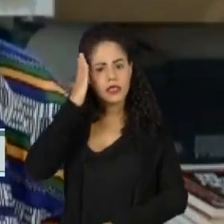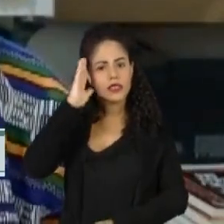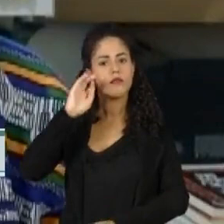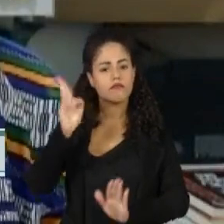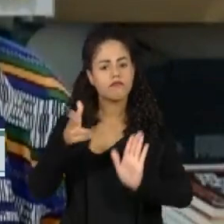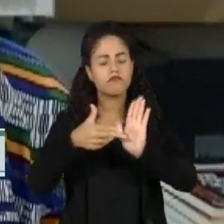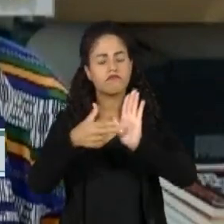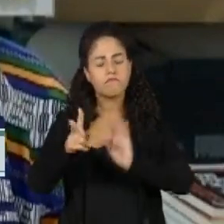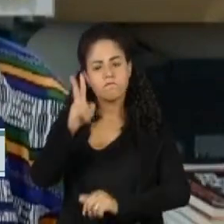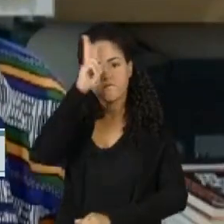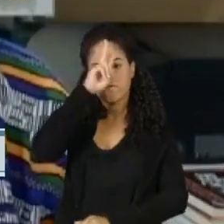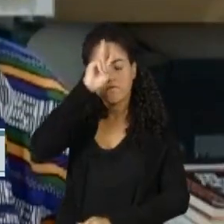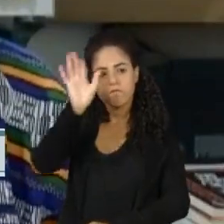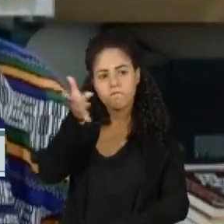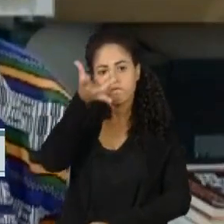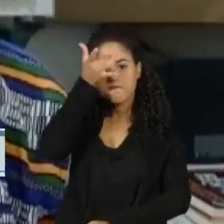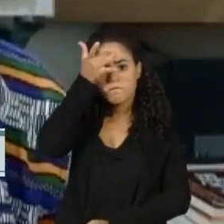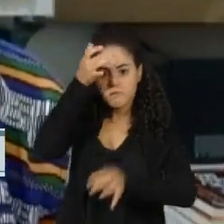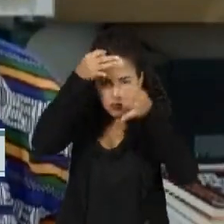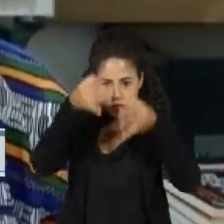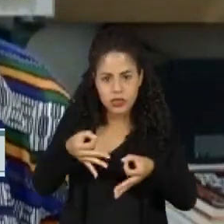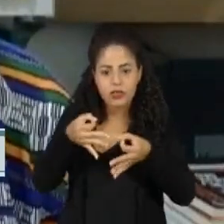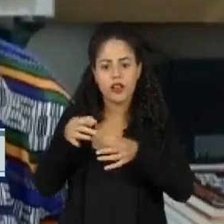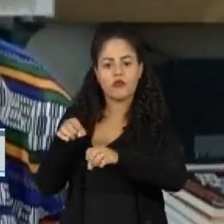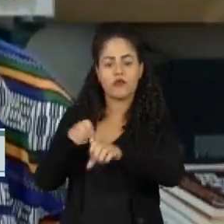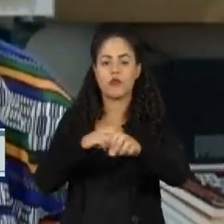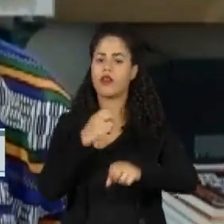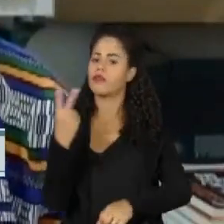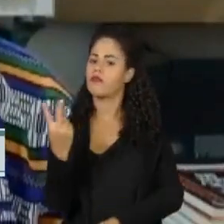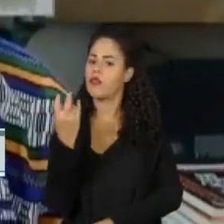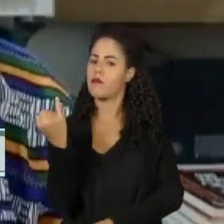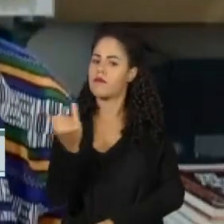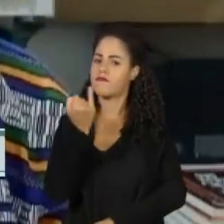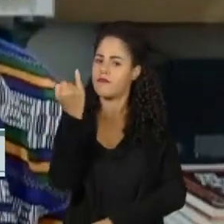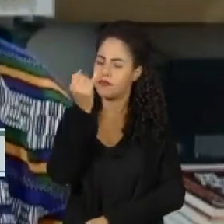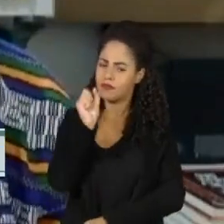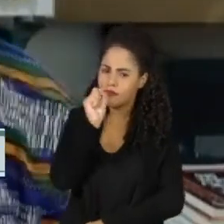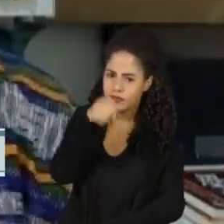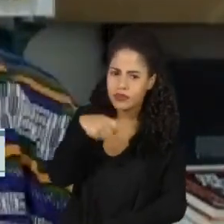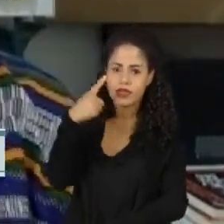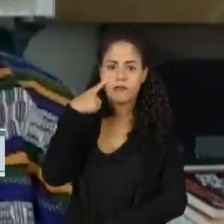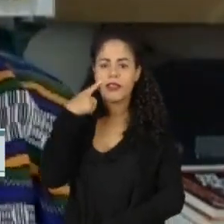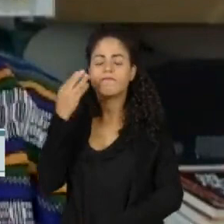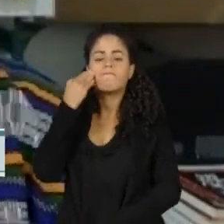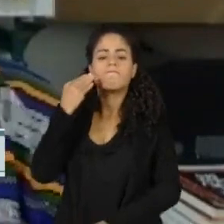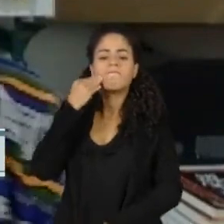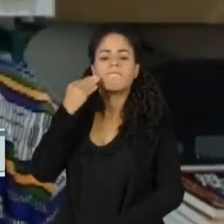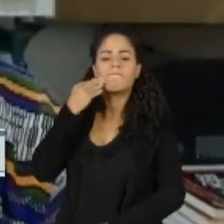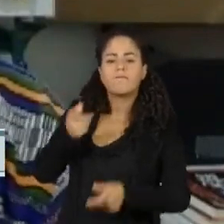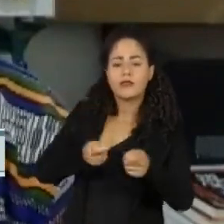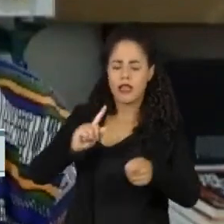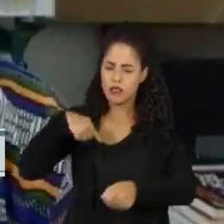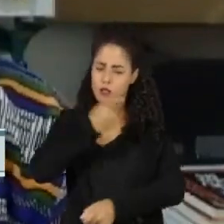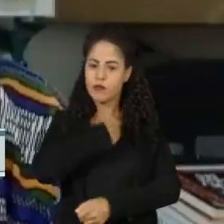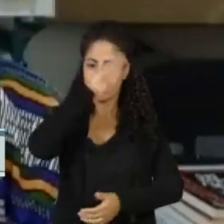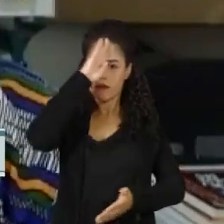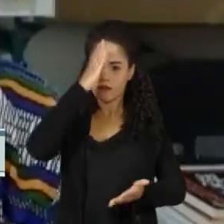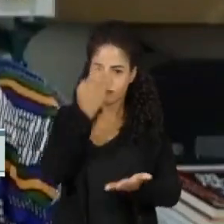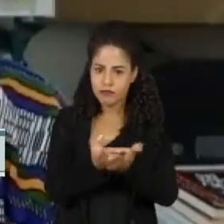memória, como uma ação afirmativa valorativa e também uma reparação. Nós temos a acreditar